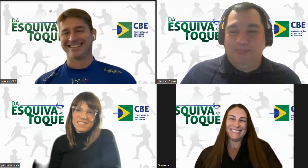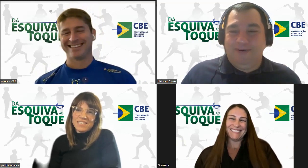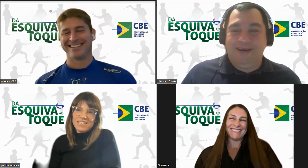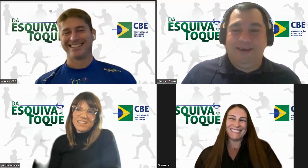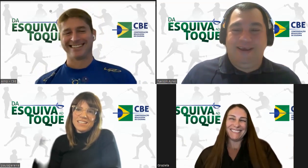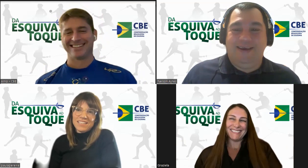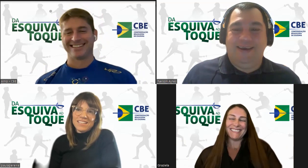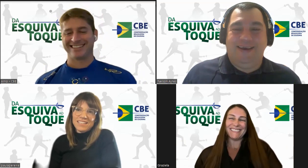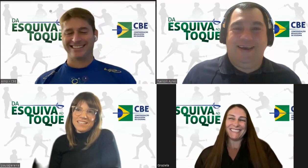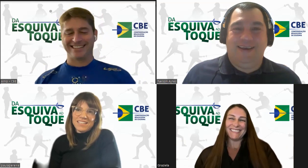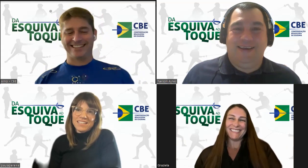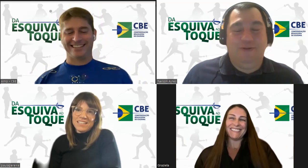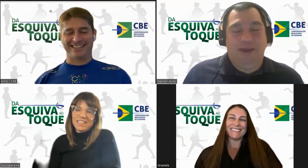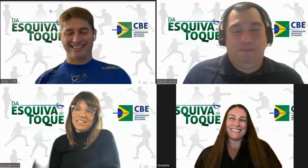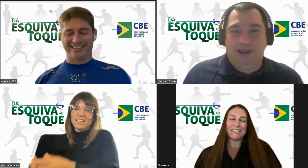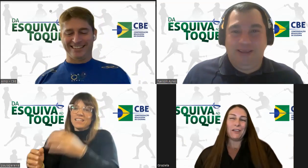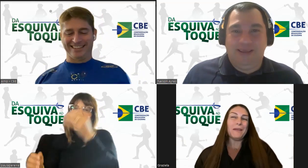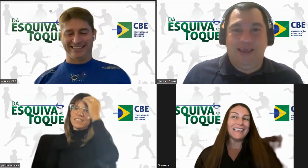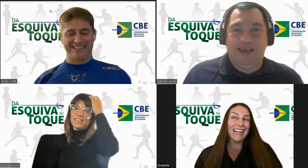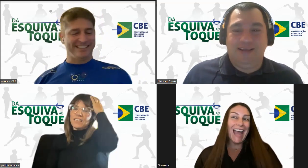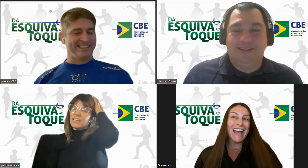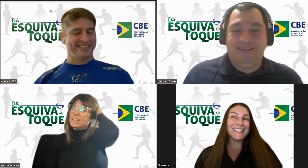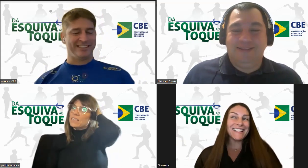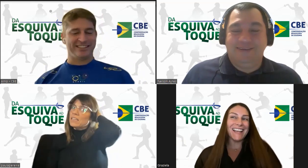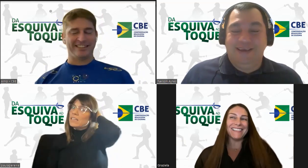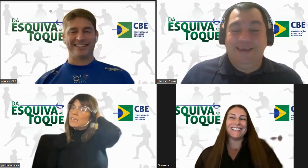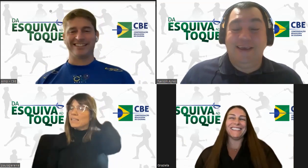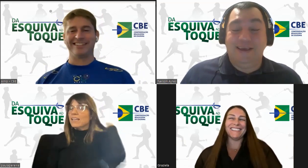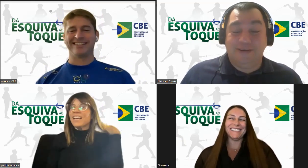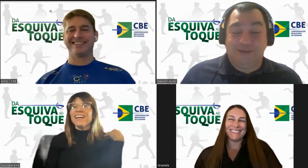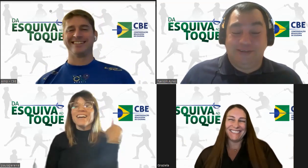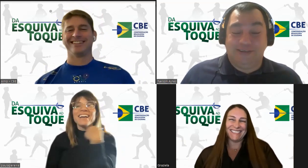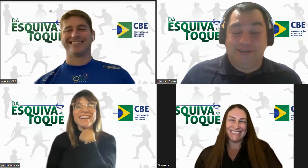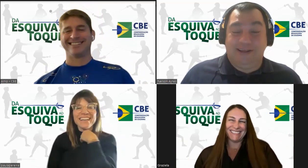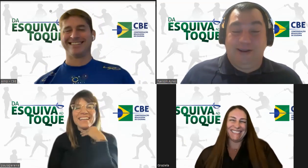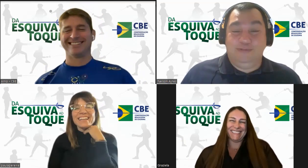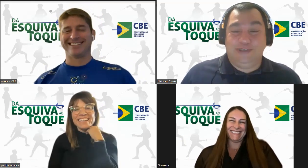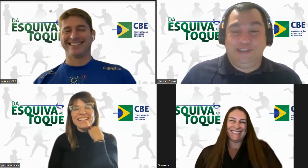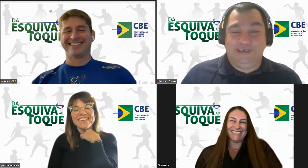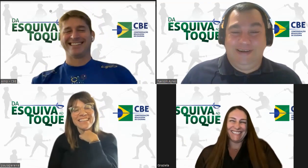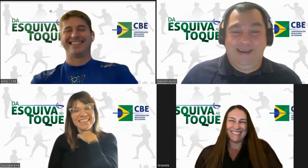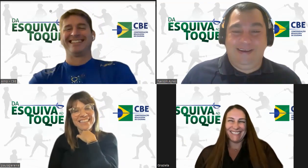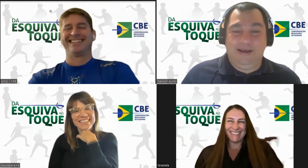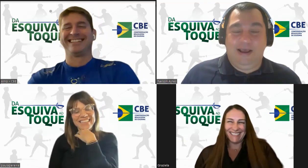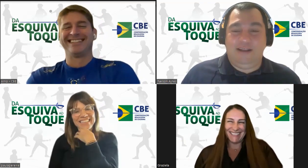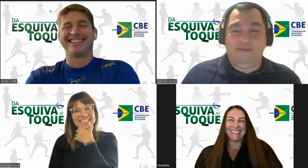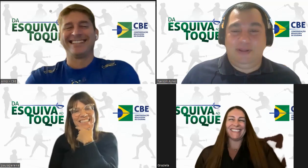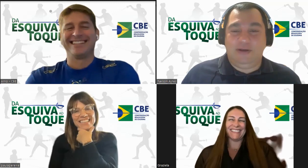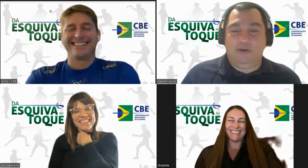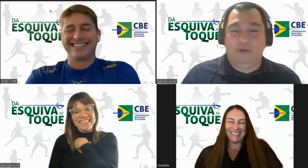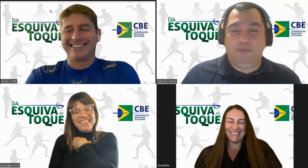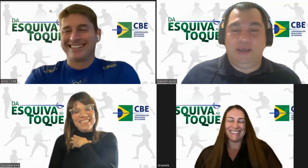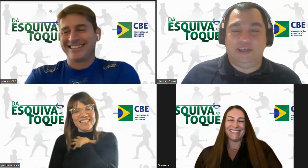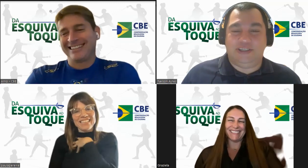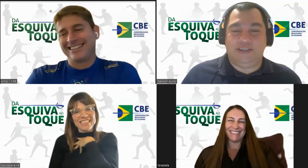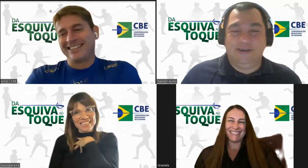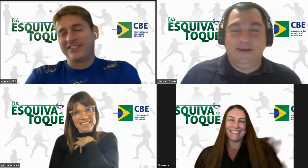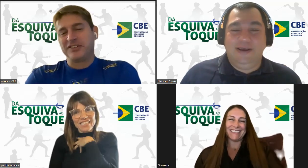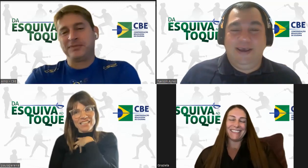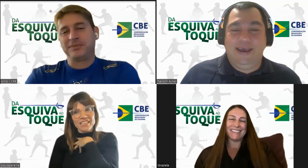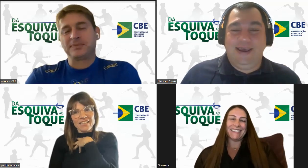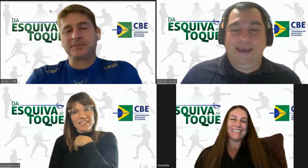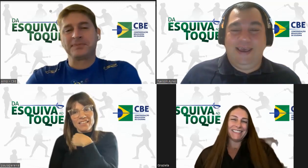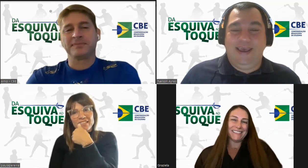não é e não é por aí né Isso vai me mandar como é